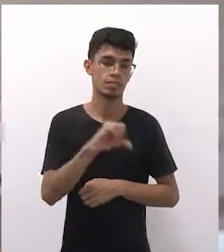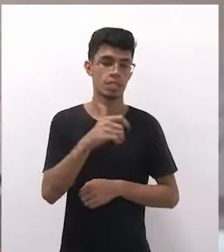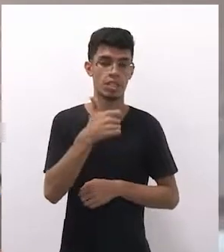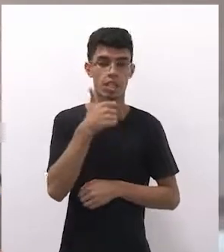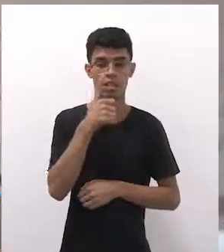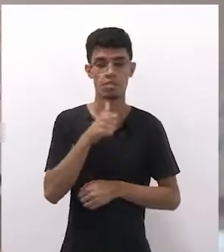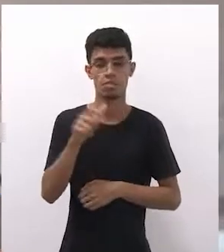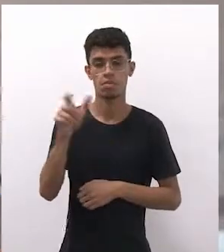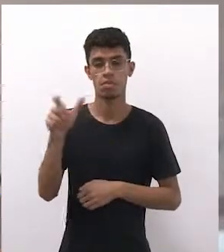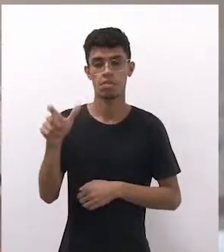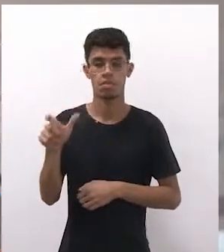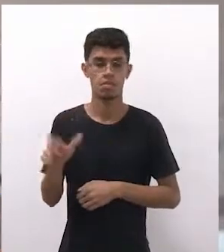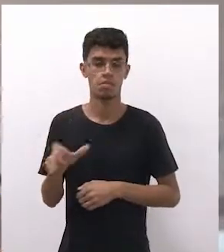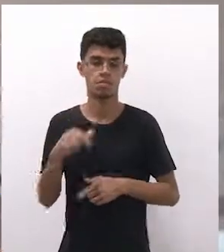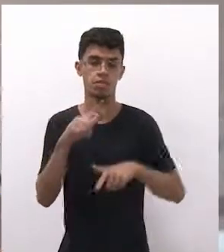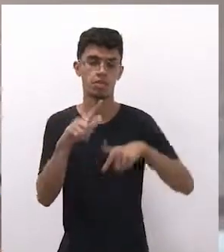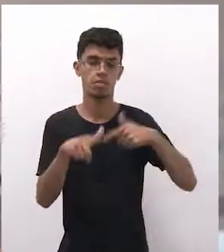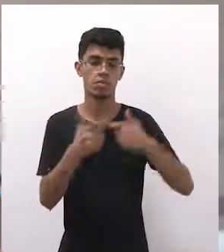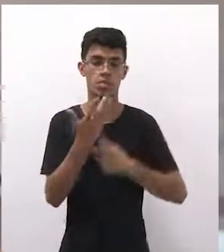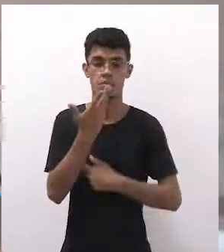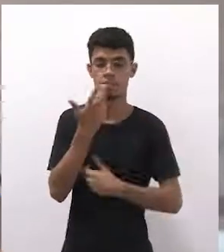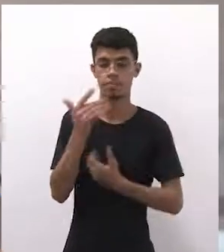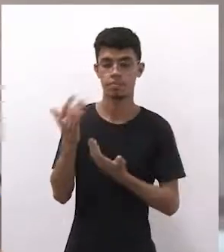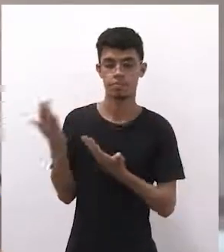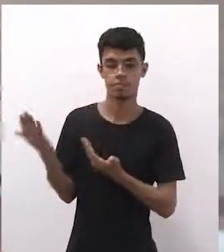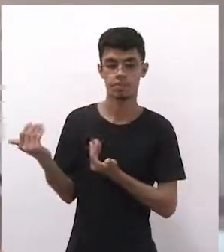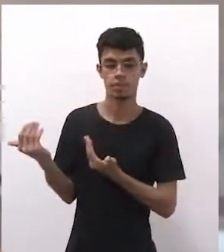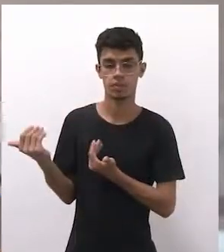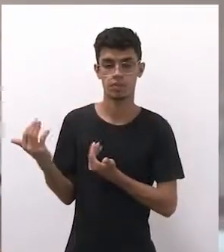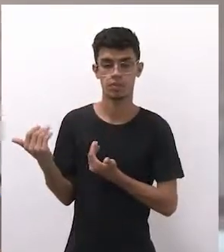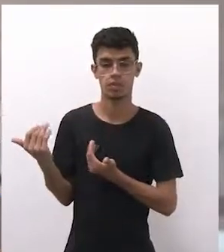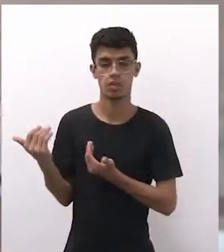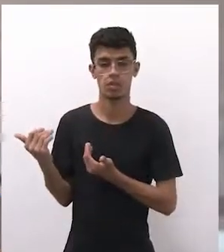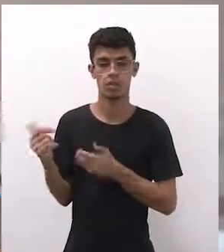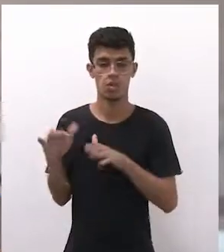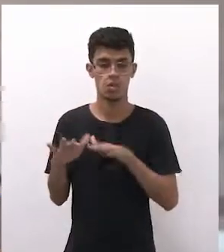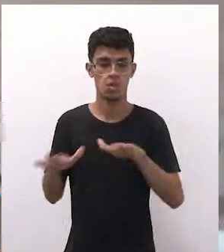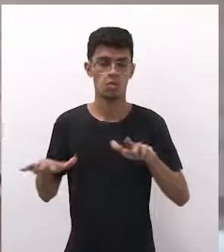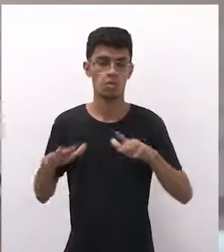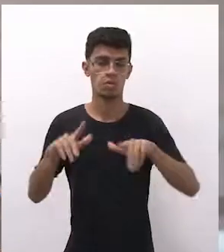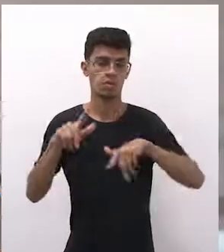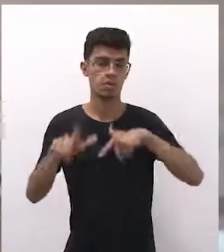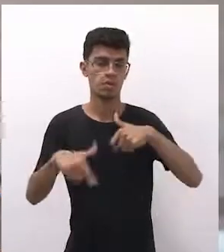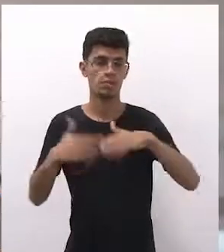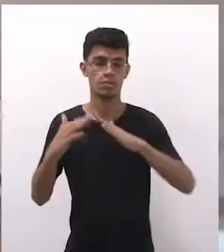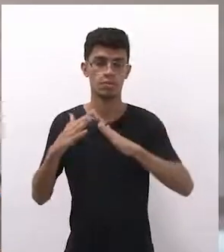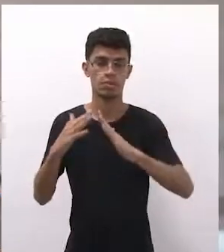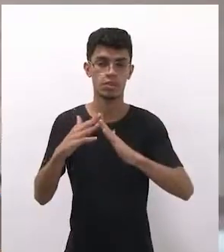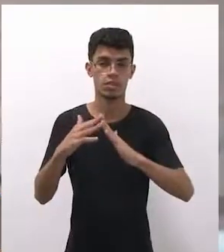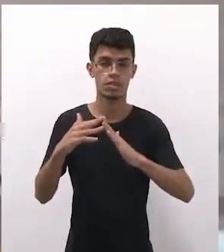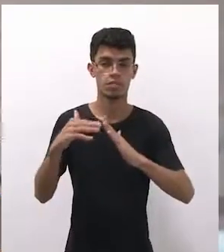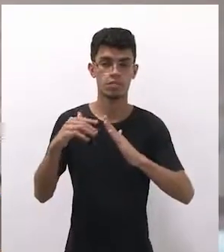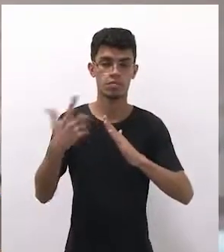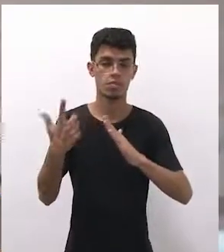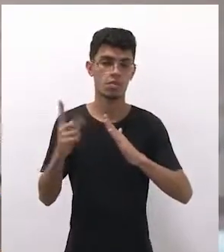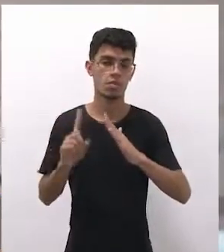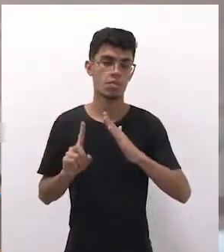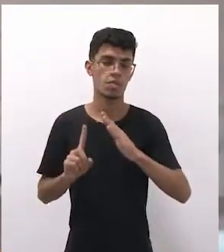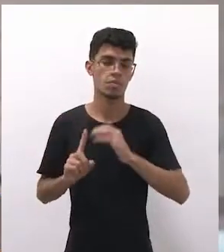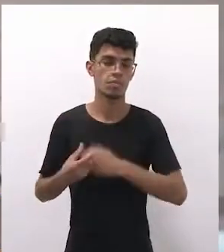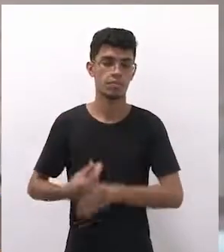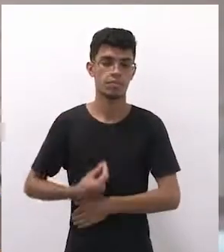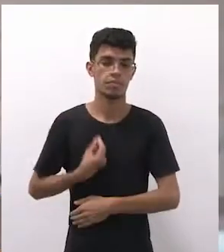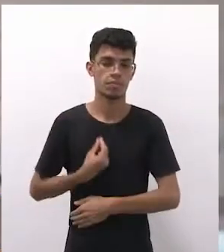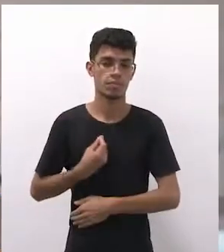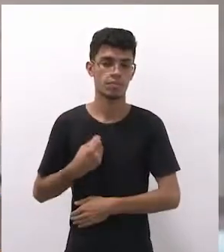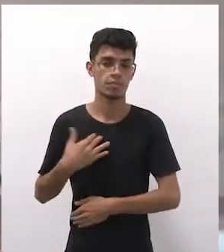que é exposta ao trabalho infantil doméstico, provavelmente seja doméstica, uma trabalhadora doméstica ou terceirizada